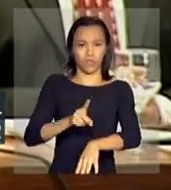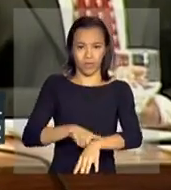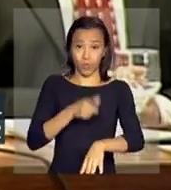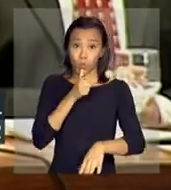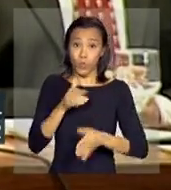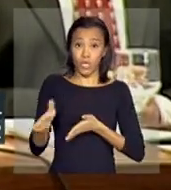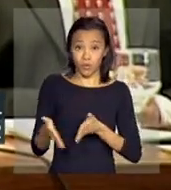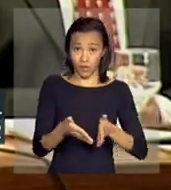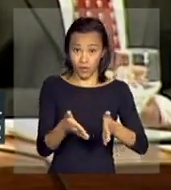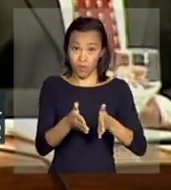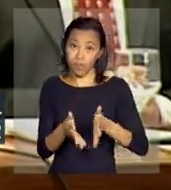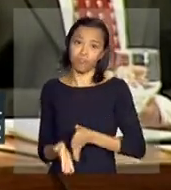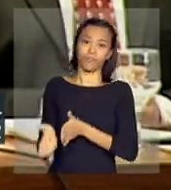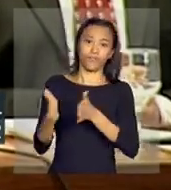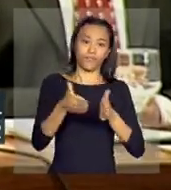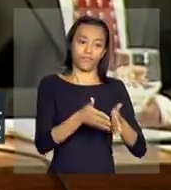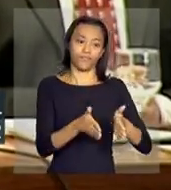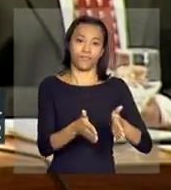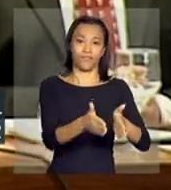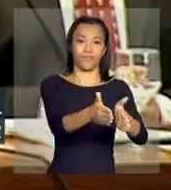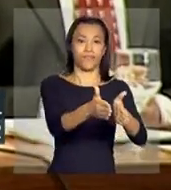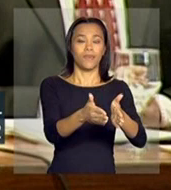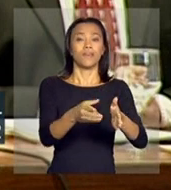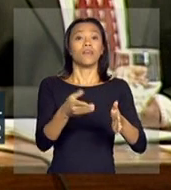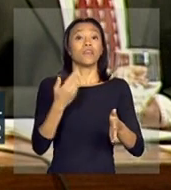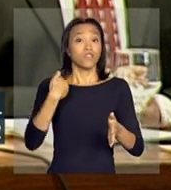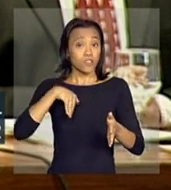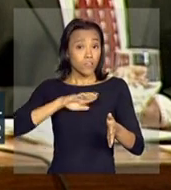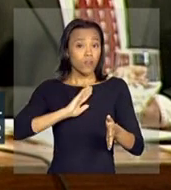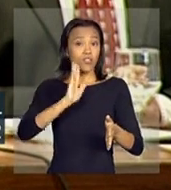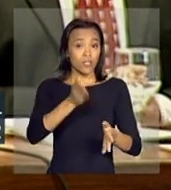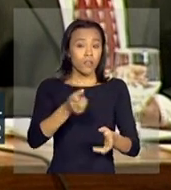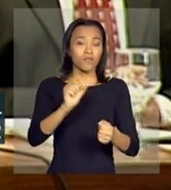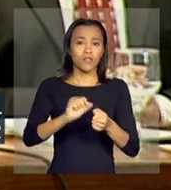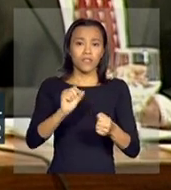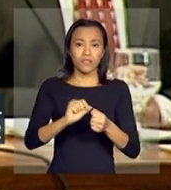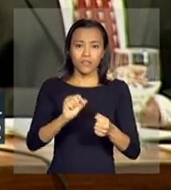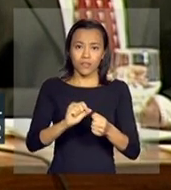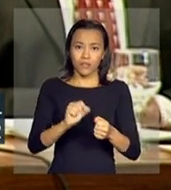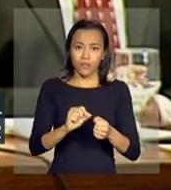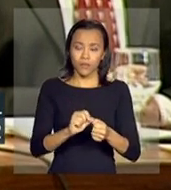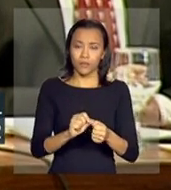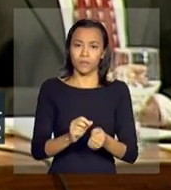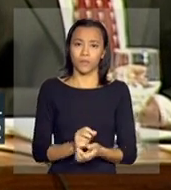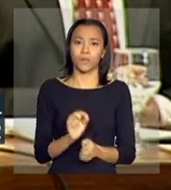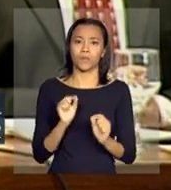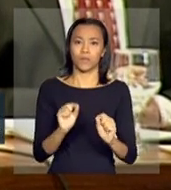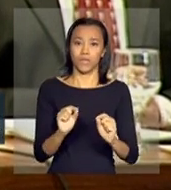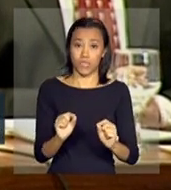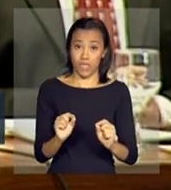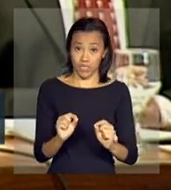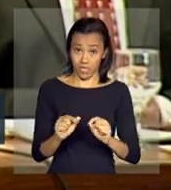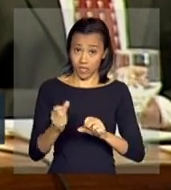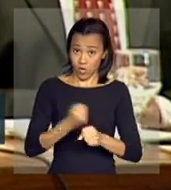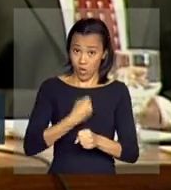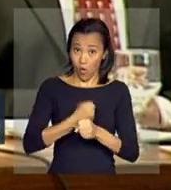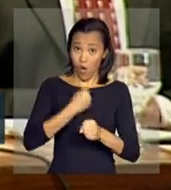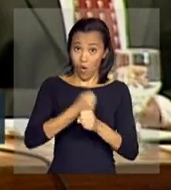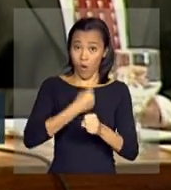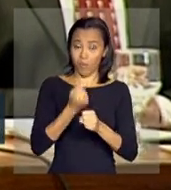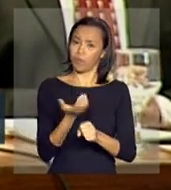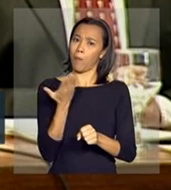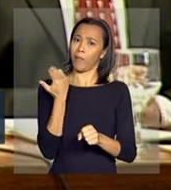Nós iniciamos agora já a execução daquilo que chamamos dos saldos remanescentes das obras que não puderam ter